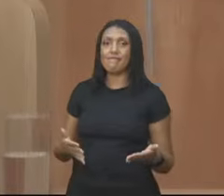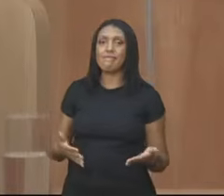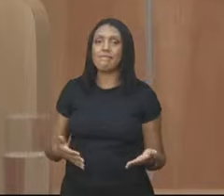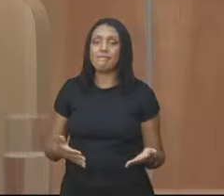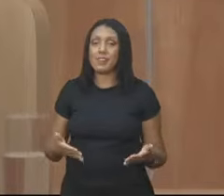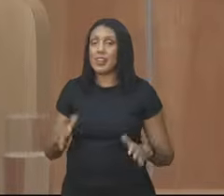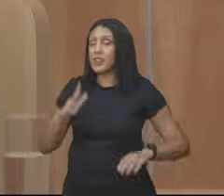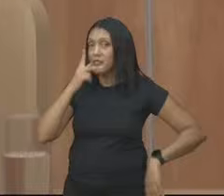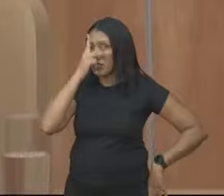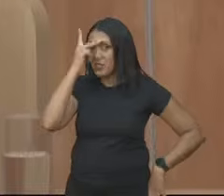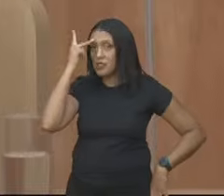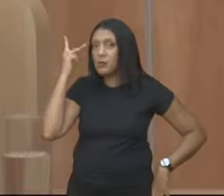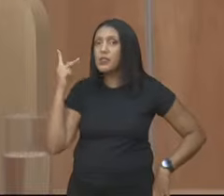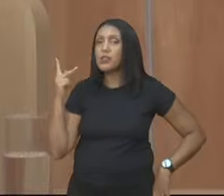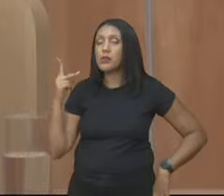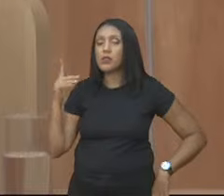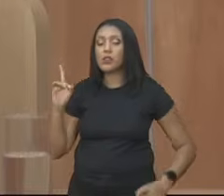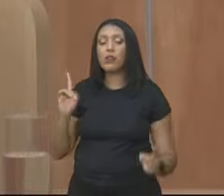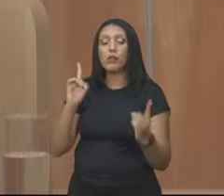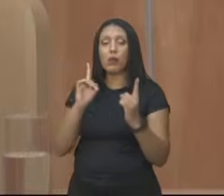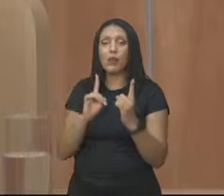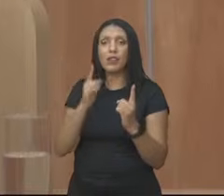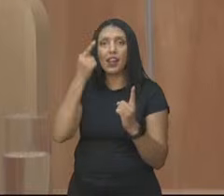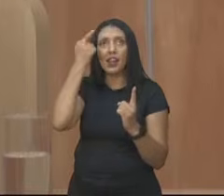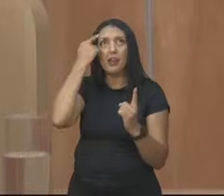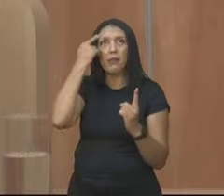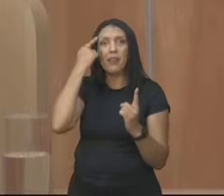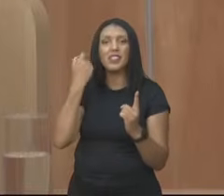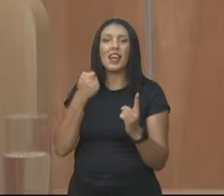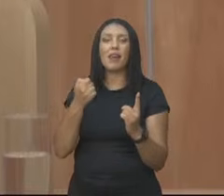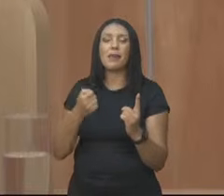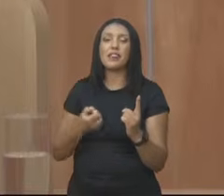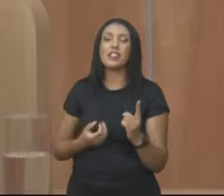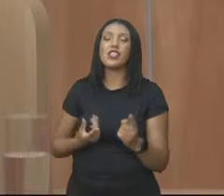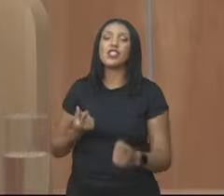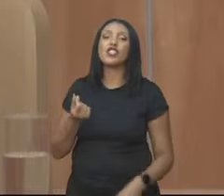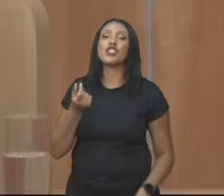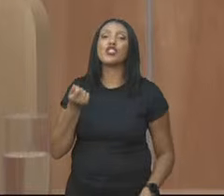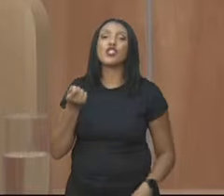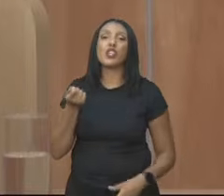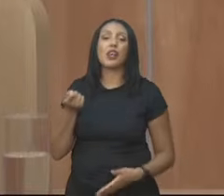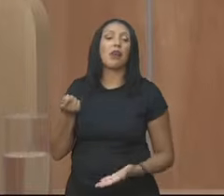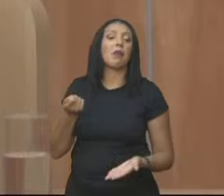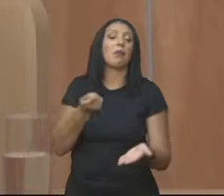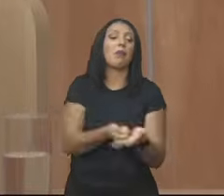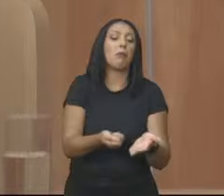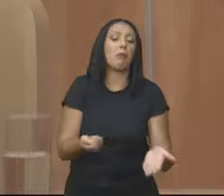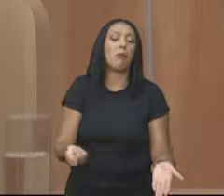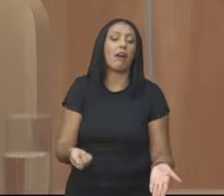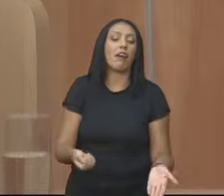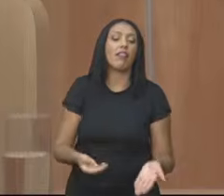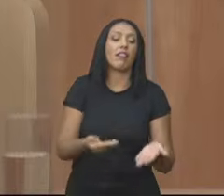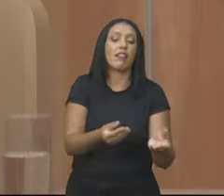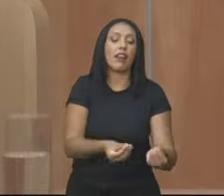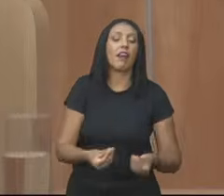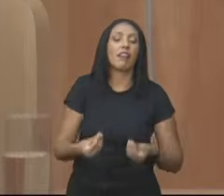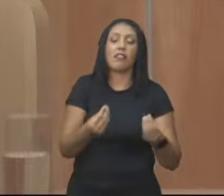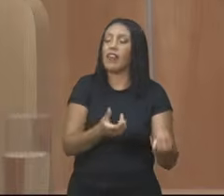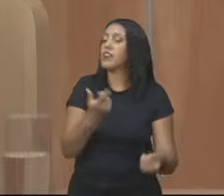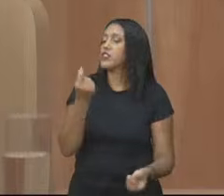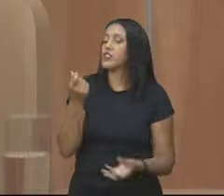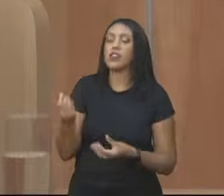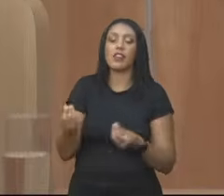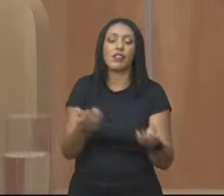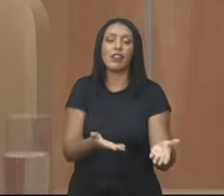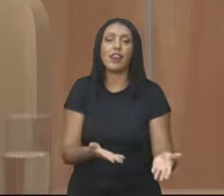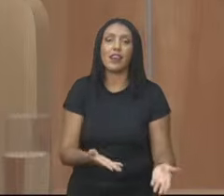Ou ela está precisando de uma palavra do Senhor, né? Levar ela para uma igreja, independente de religião, estou falando aqui, pode ser católica, evangélica, espírita, mas ela precisa de